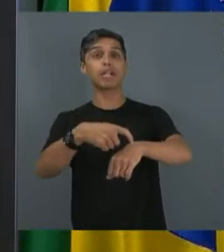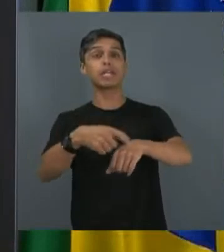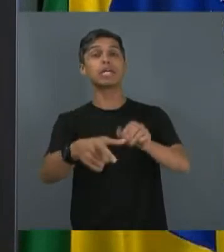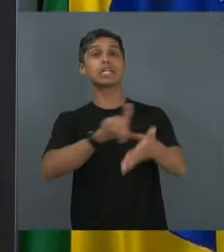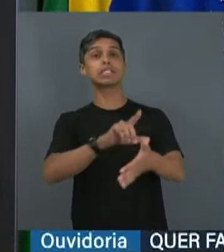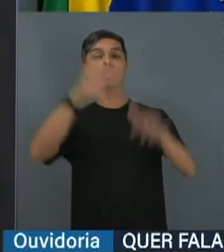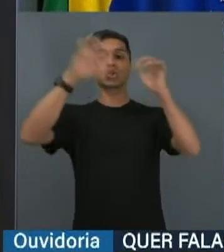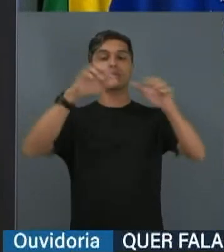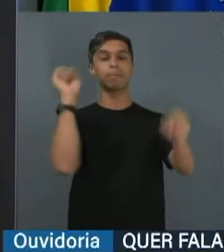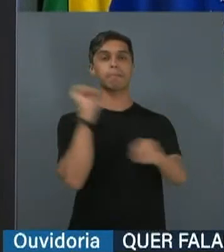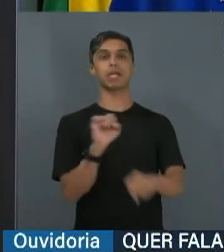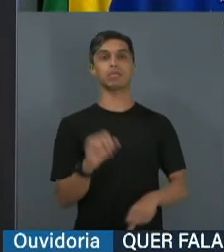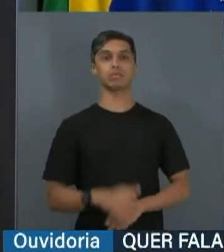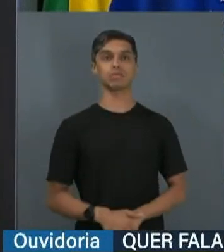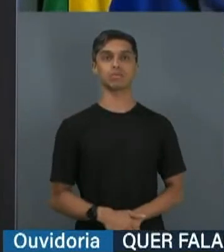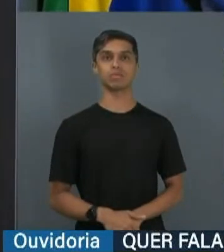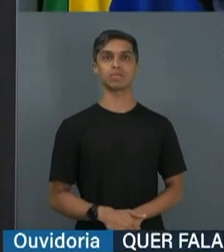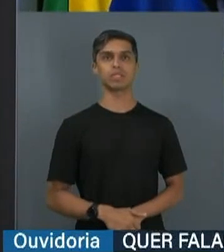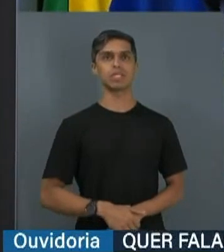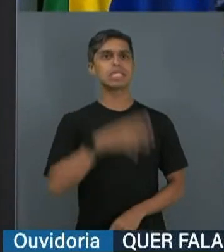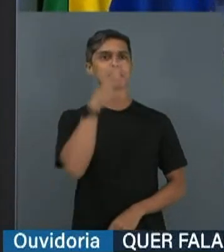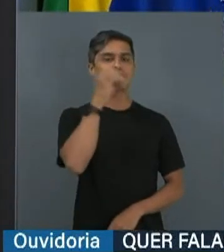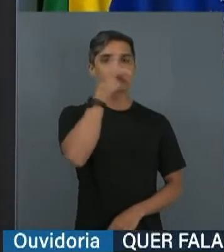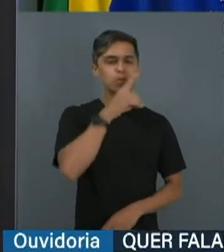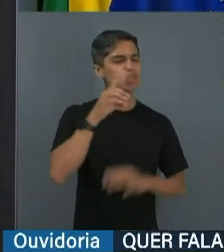chuva. Final de semana inteiro,